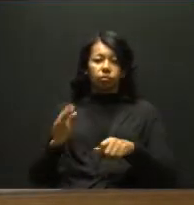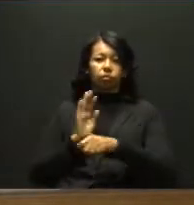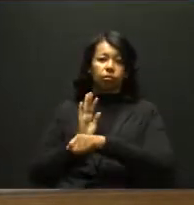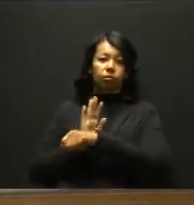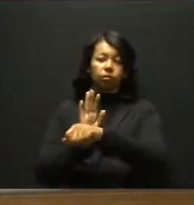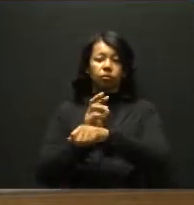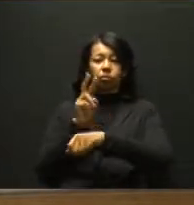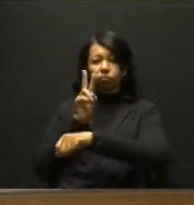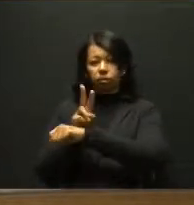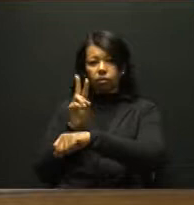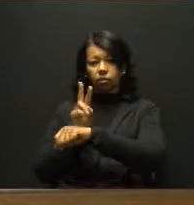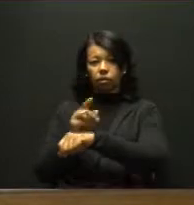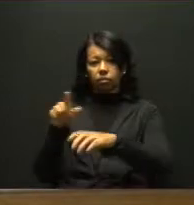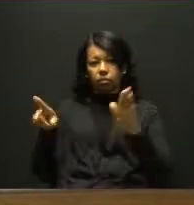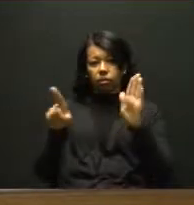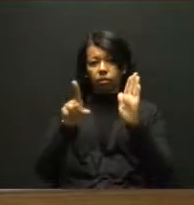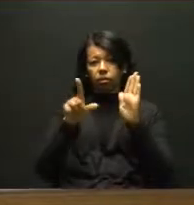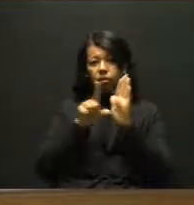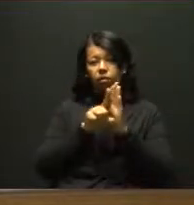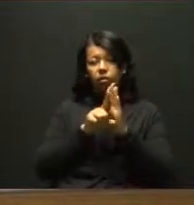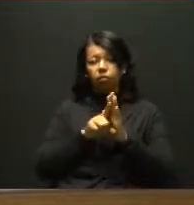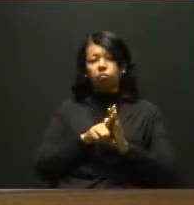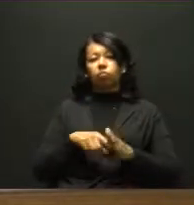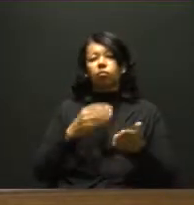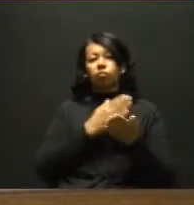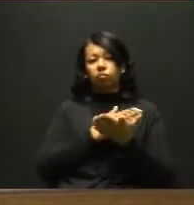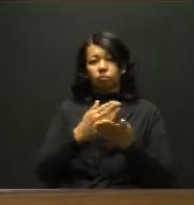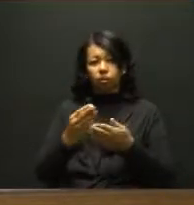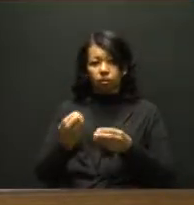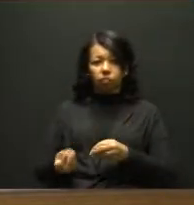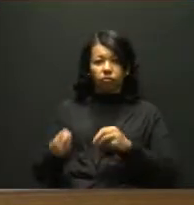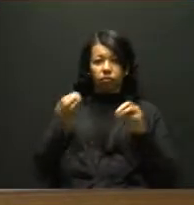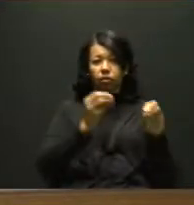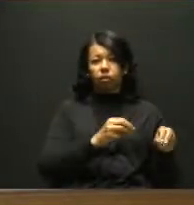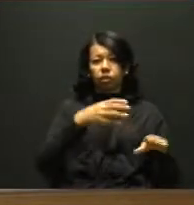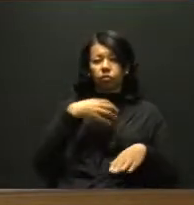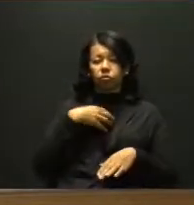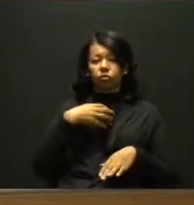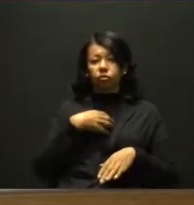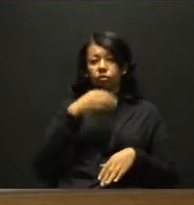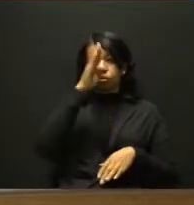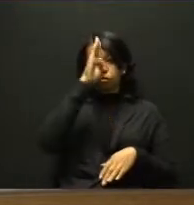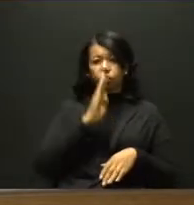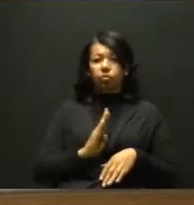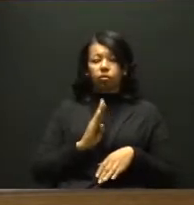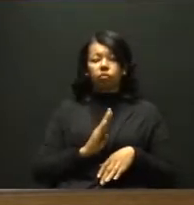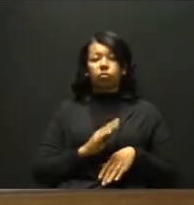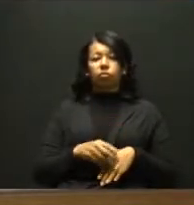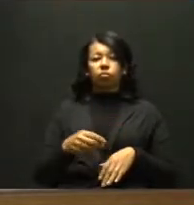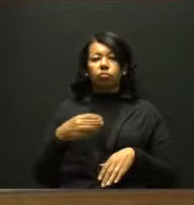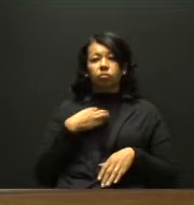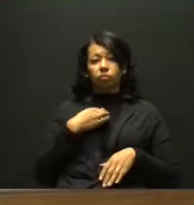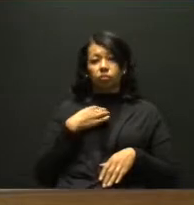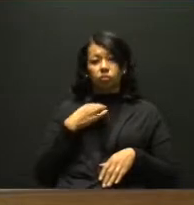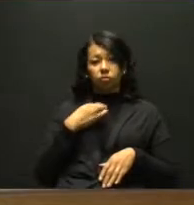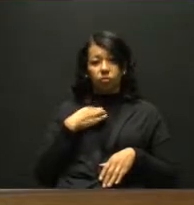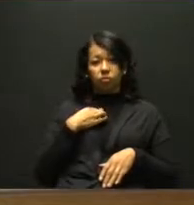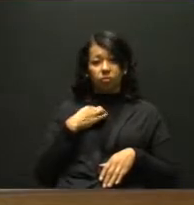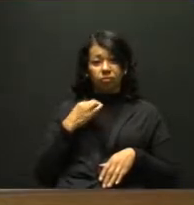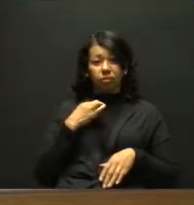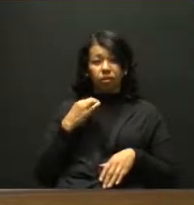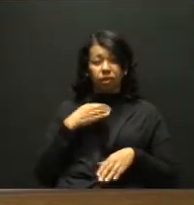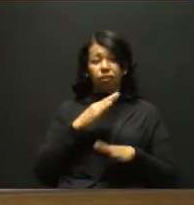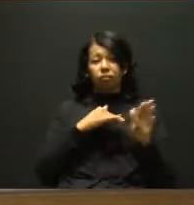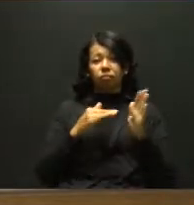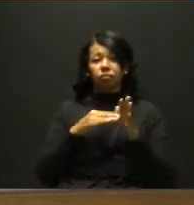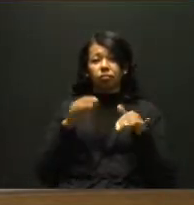fiscal da lei o custos legis né então vou começar a fornecer de forma gratuita voluntária todas as informações e vamos